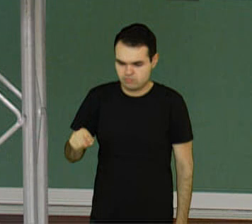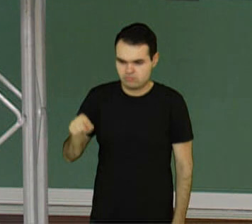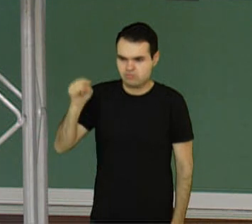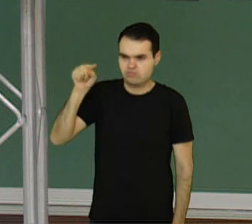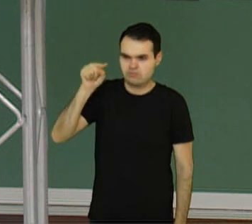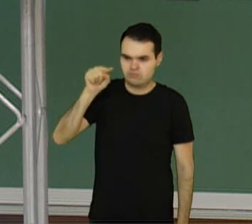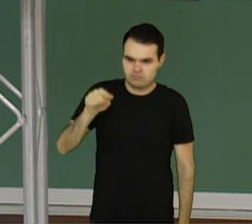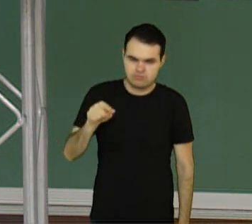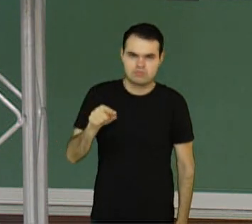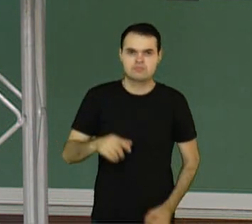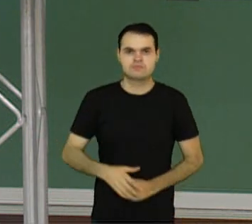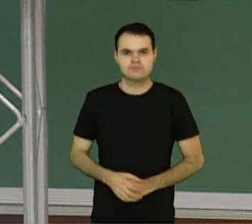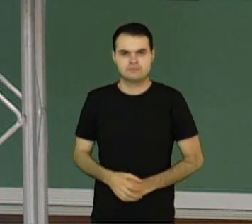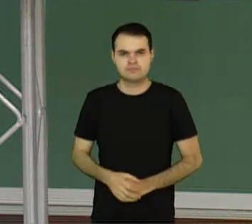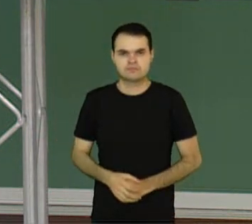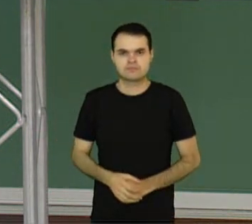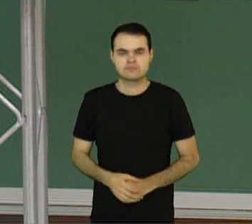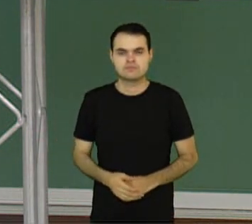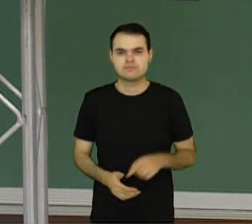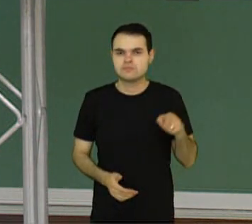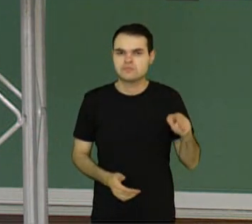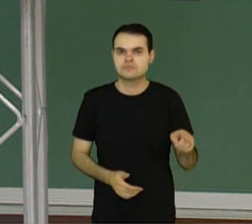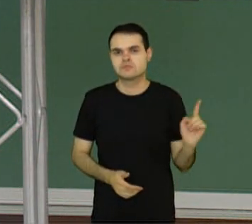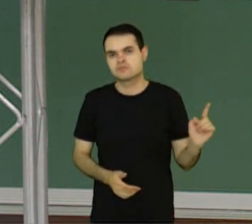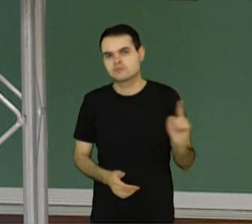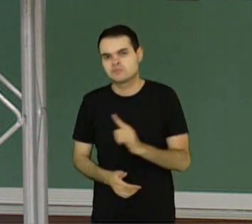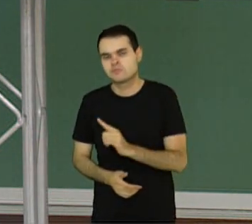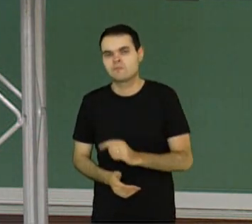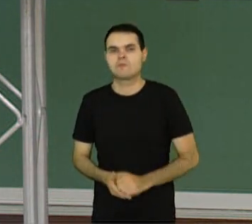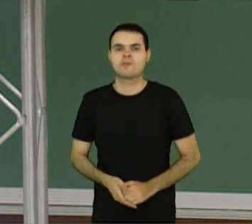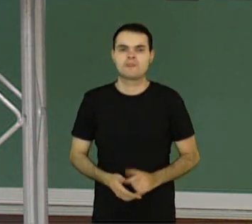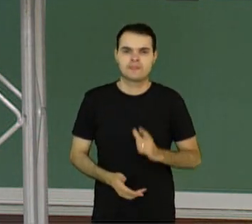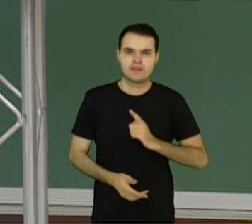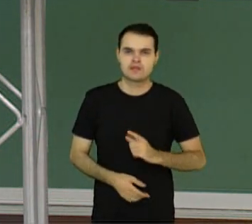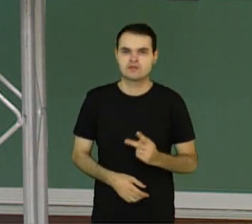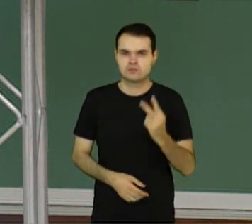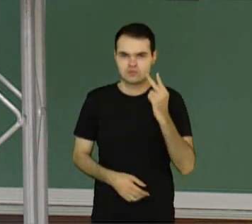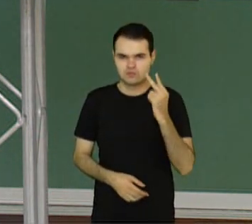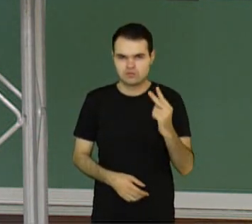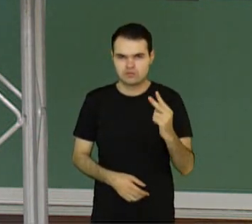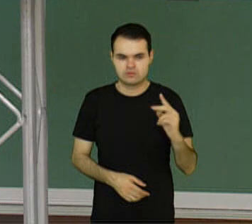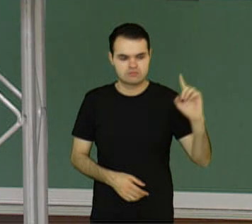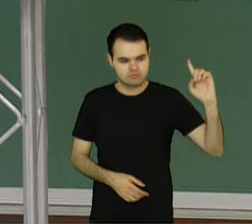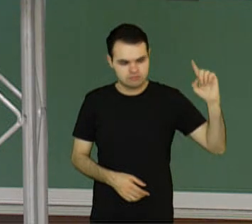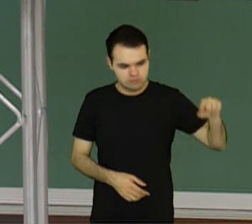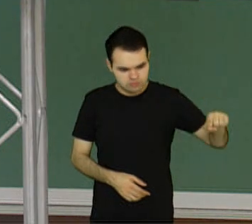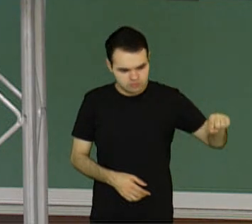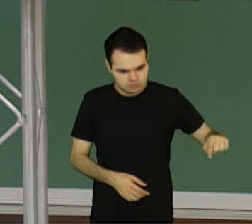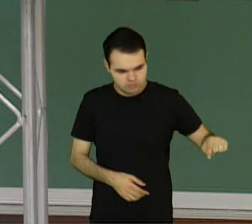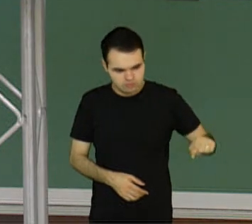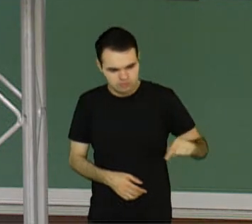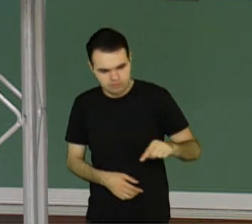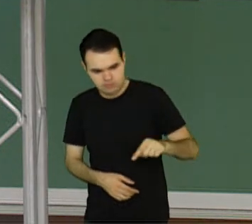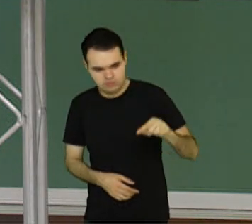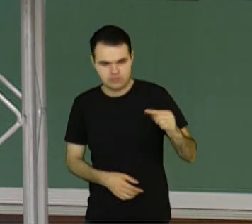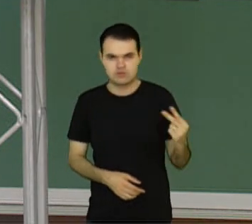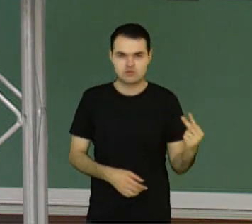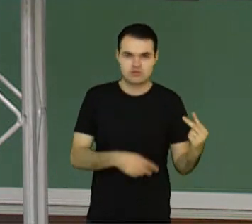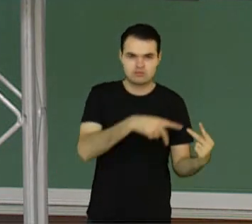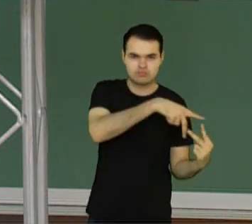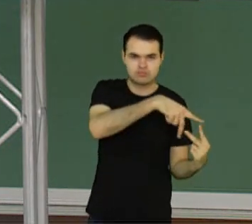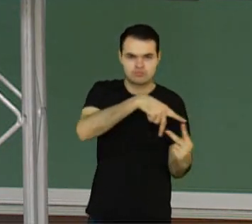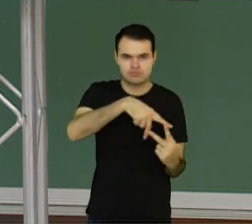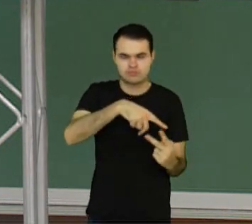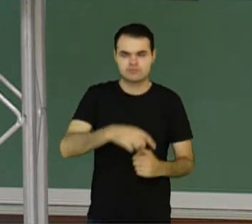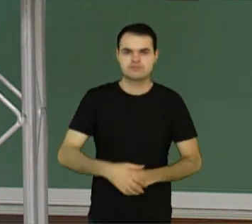quadradinho para cima. No pulso que está avançando da direita para a esquerda, eu tenho 2 quadradinhos que estão avançando pela parte de baixo, ok?